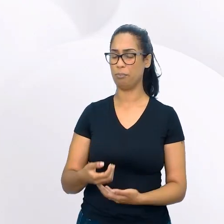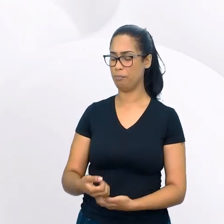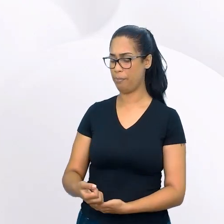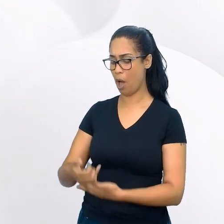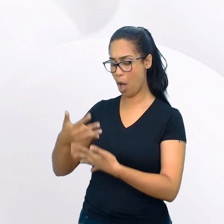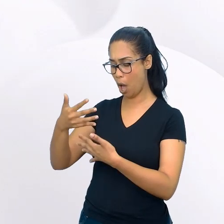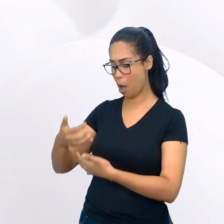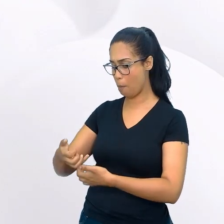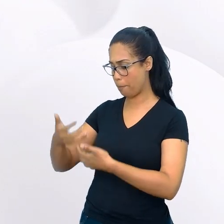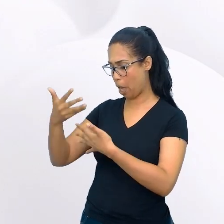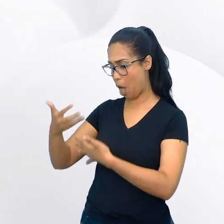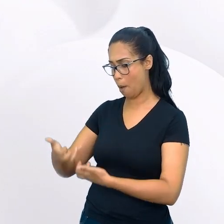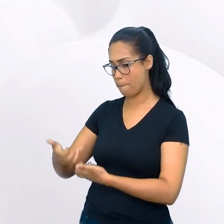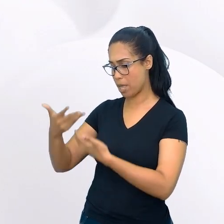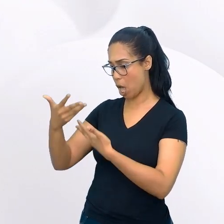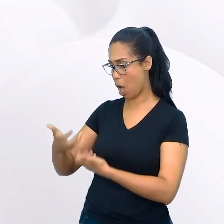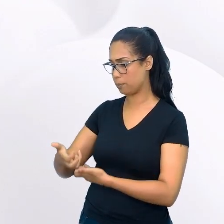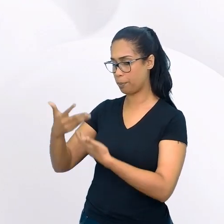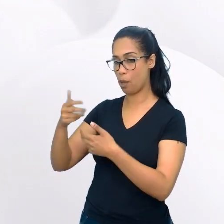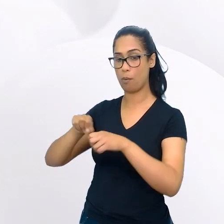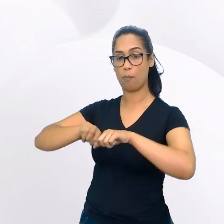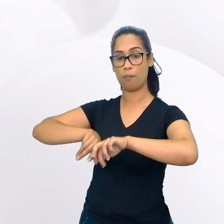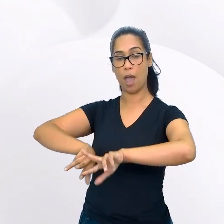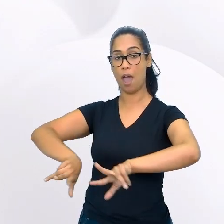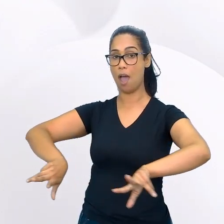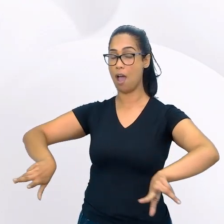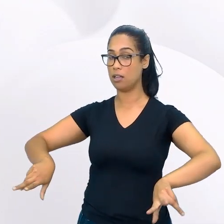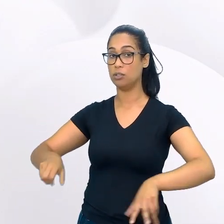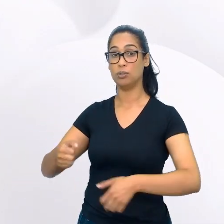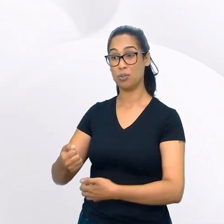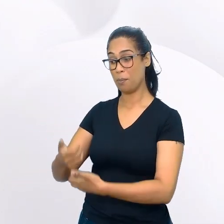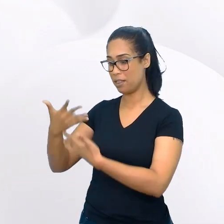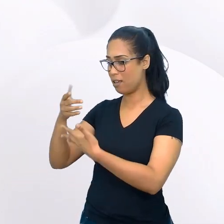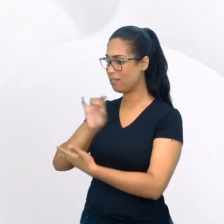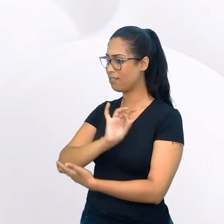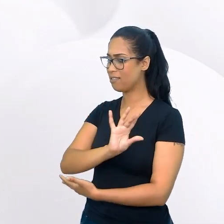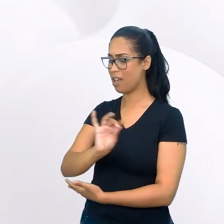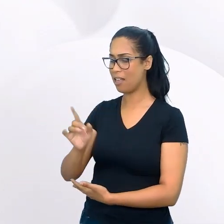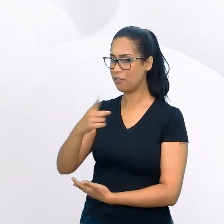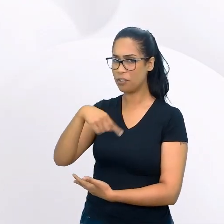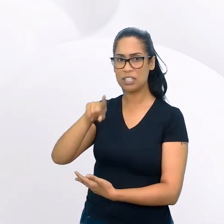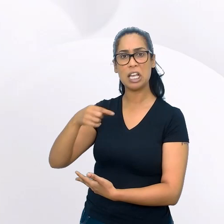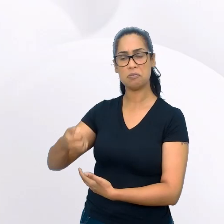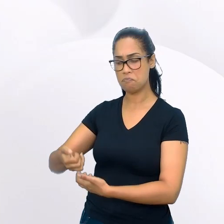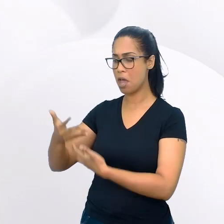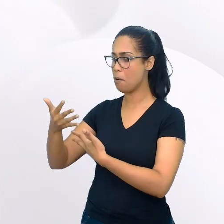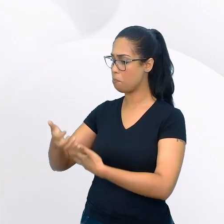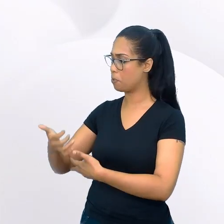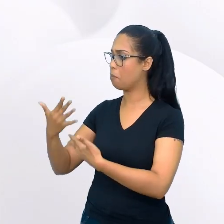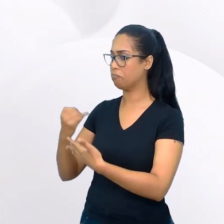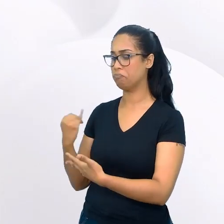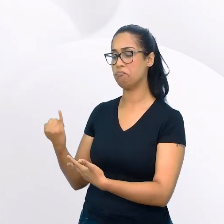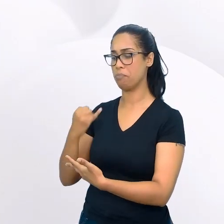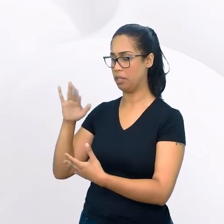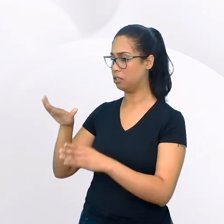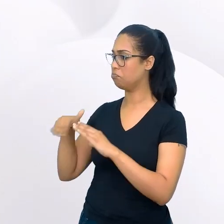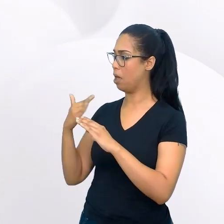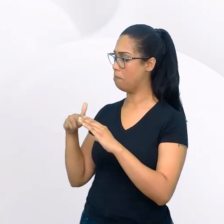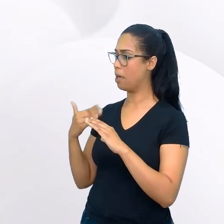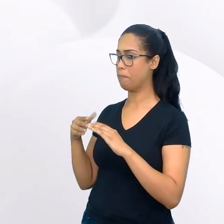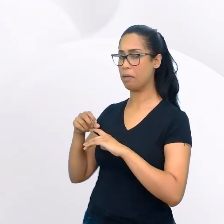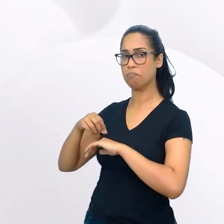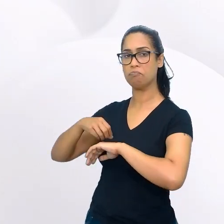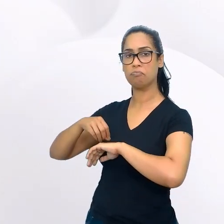e são todos os comentários muito importantes e são comentários que a gente pode pode trazer